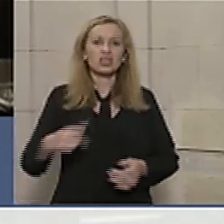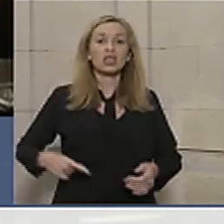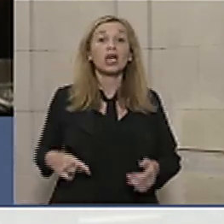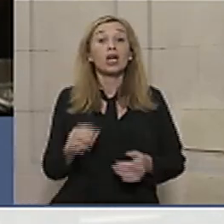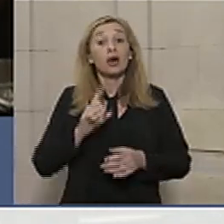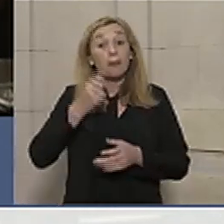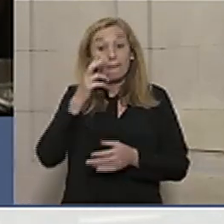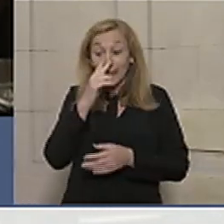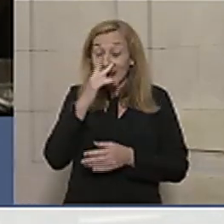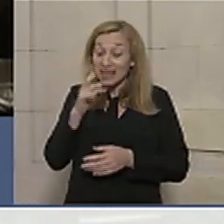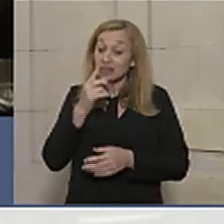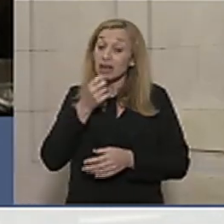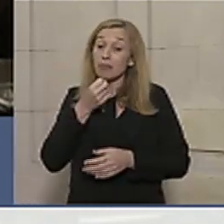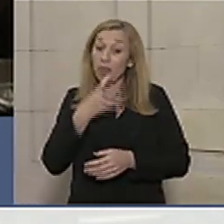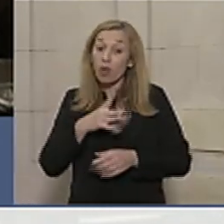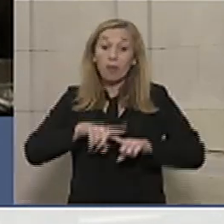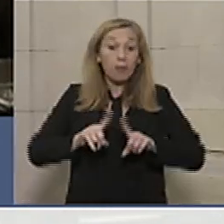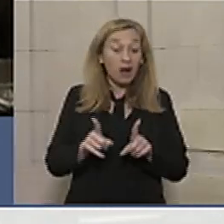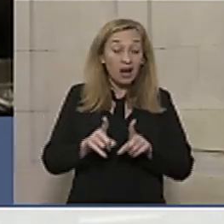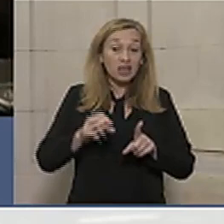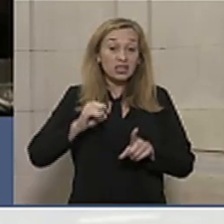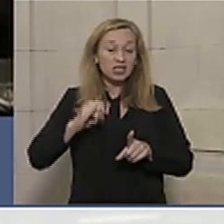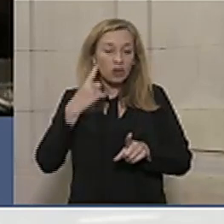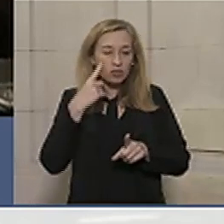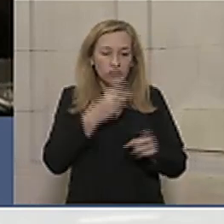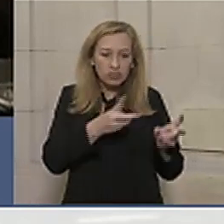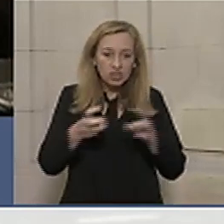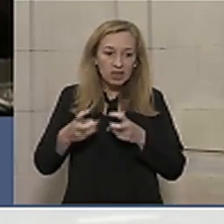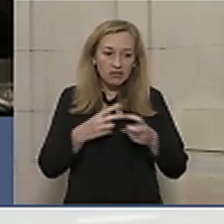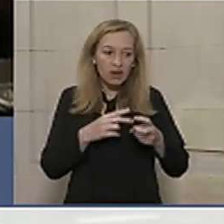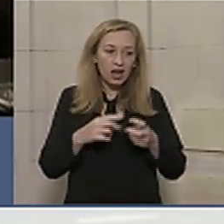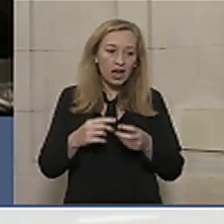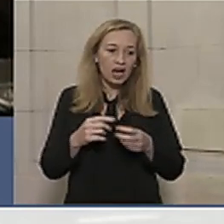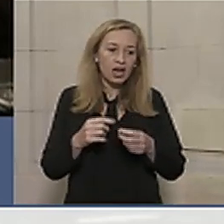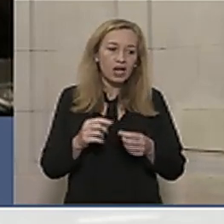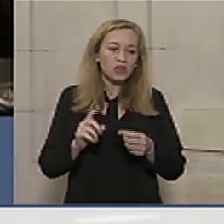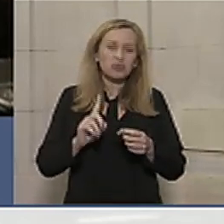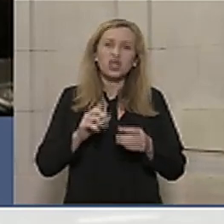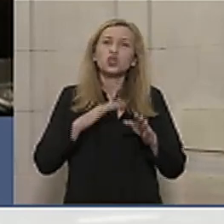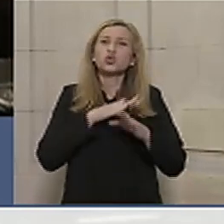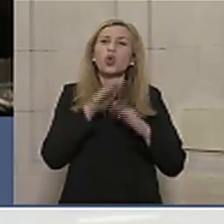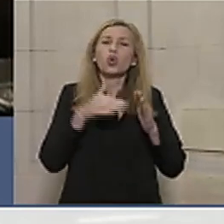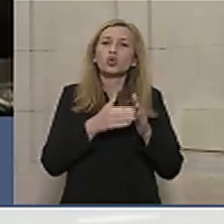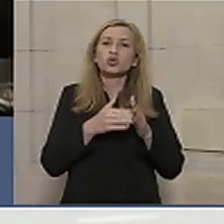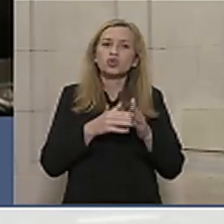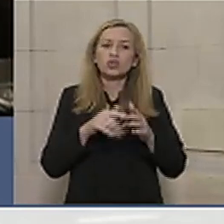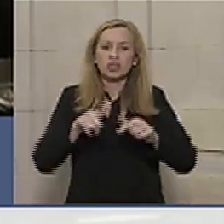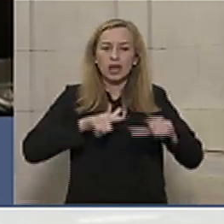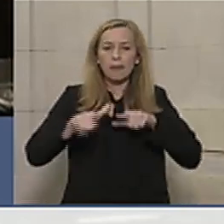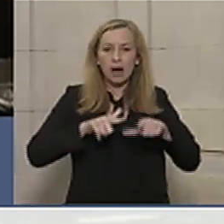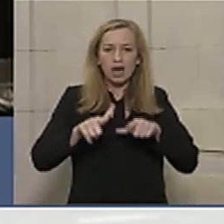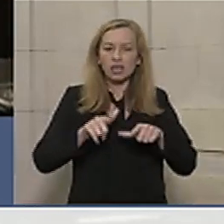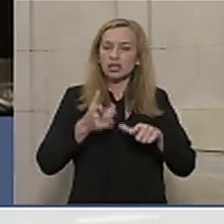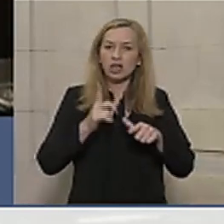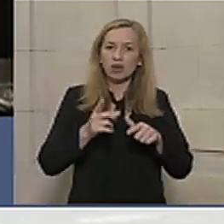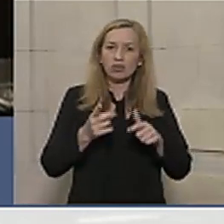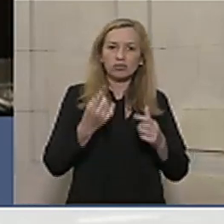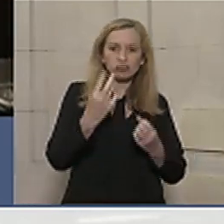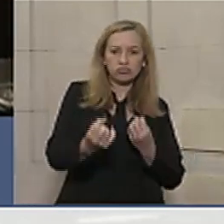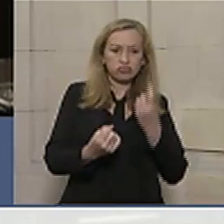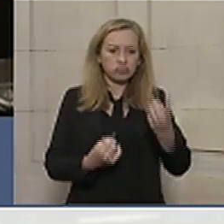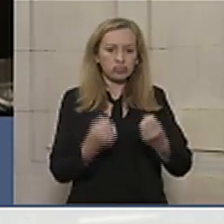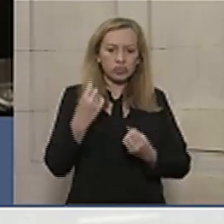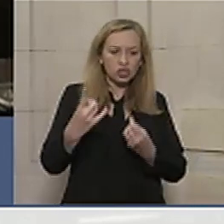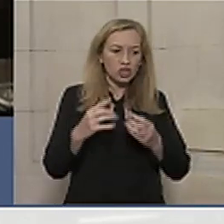ser muito bom, mas se dividirmos por conta da questão da escala, porque não trabalha todo mundo na rua. nós temos que dividir, e dividindo aí aproximadamente